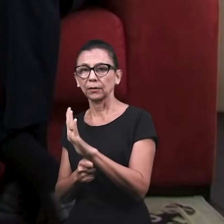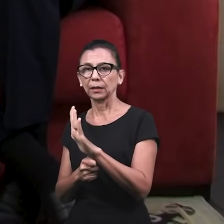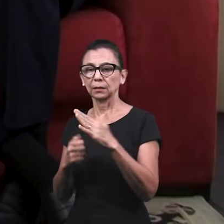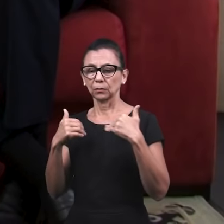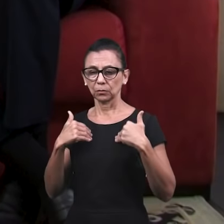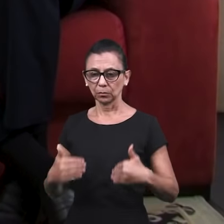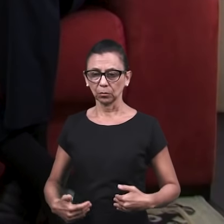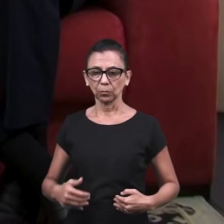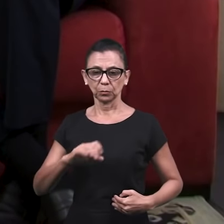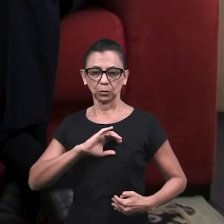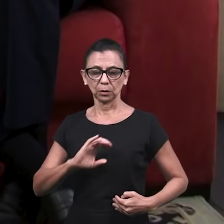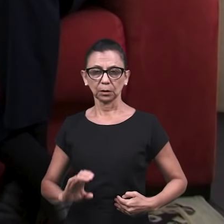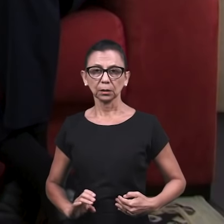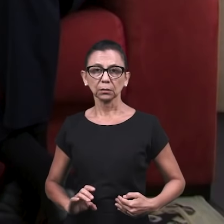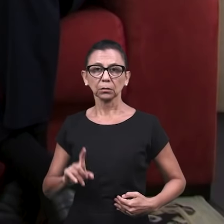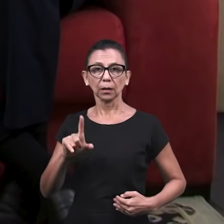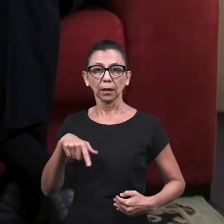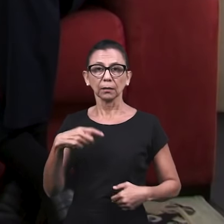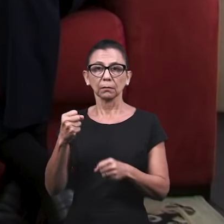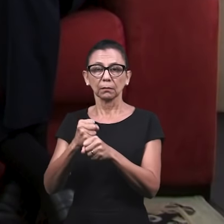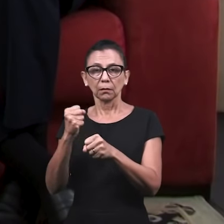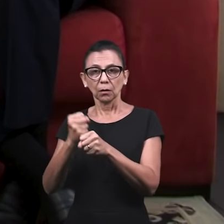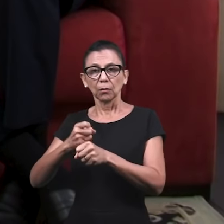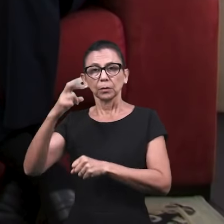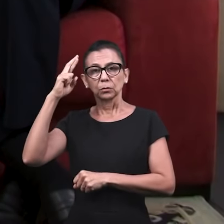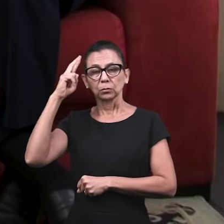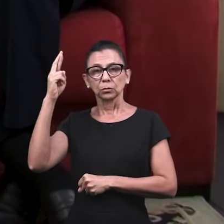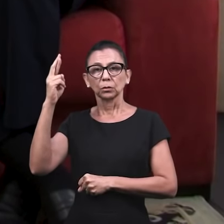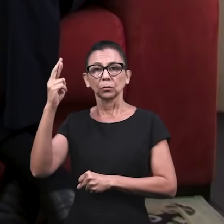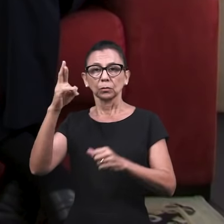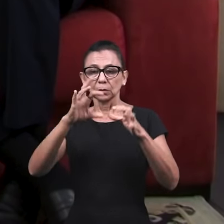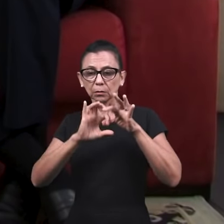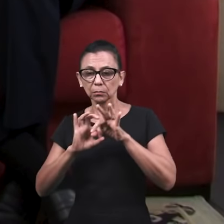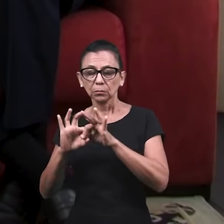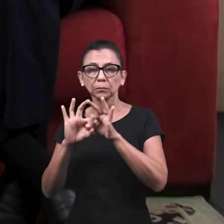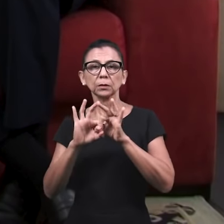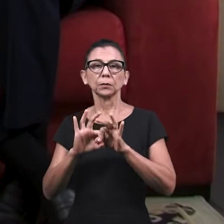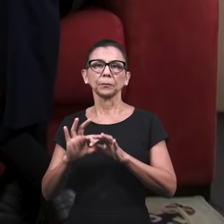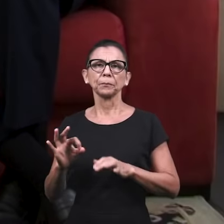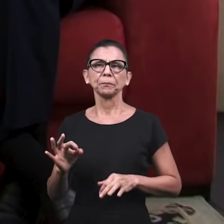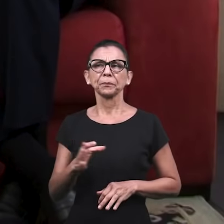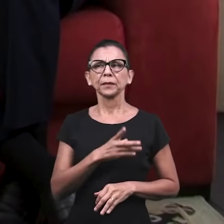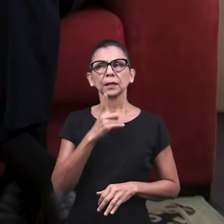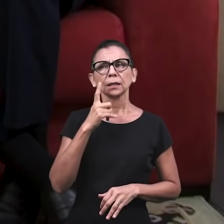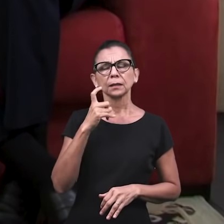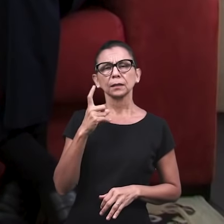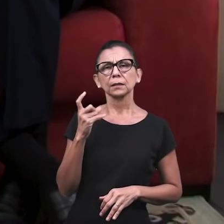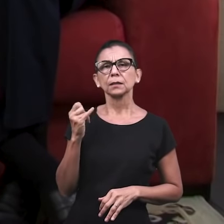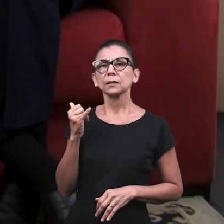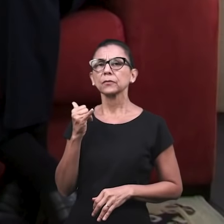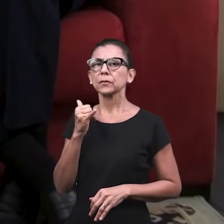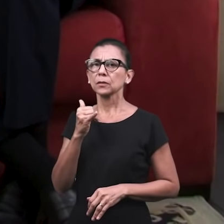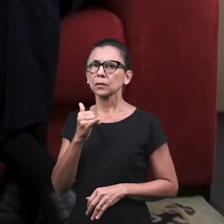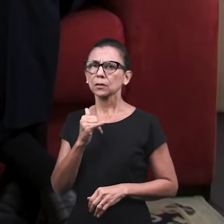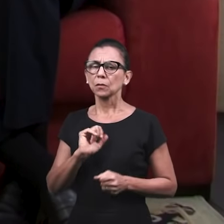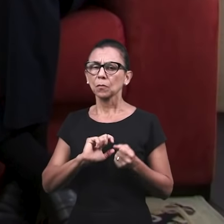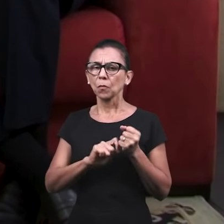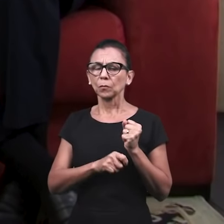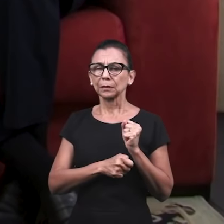O mistério se revela na obra do Senhor, dentro do bar, na comunhão. Interessante quando ele diz que o mistério